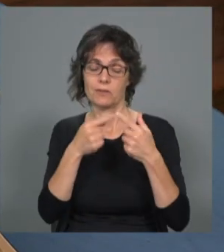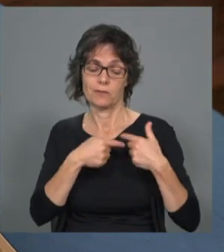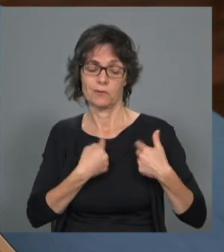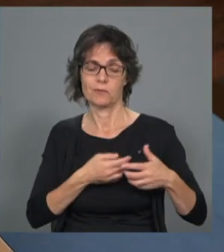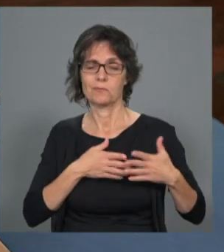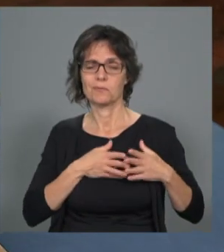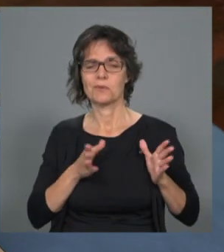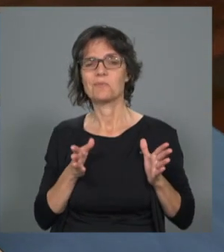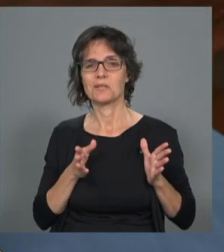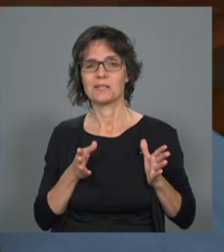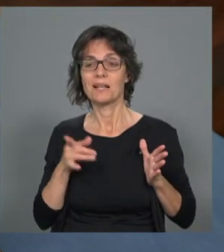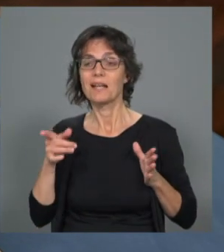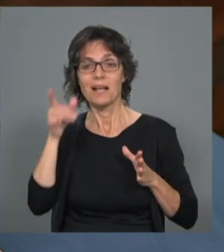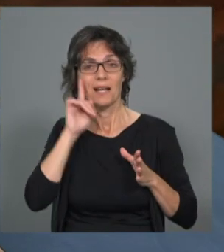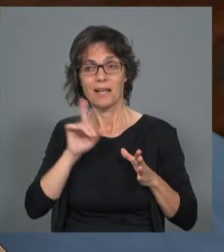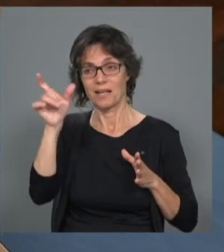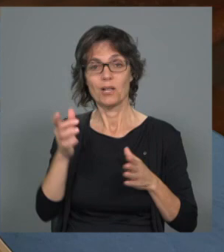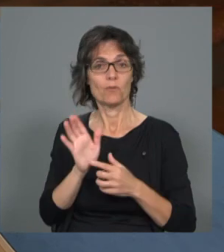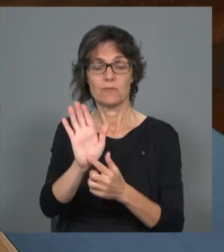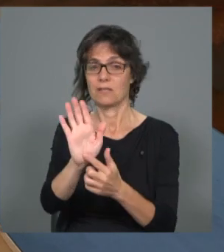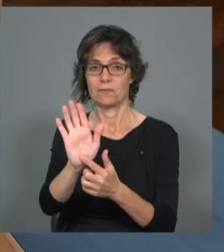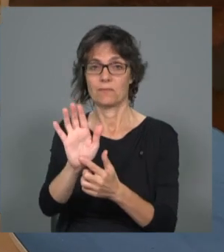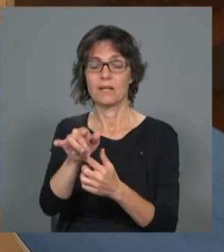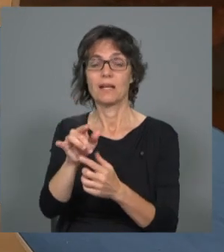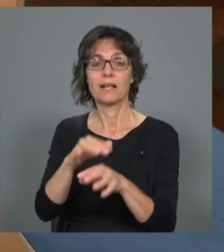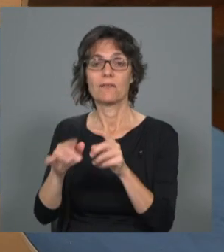do coração. Ali ela trabalhou exatamente com as mãos, não é? Agarrou